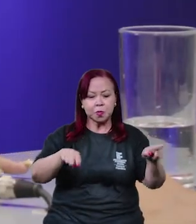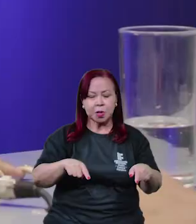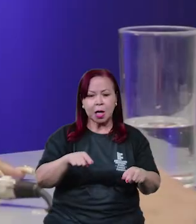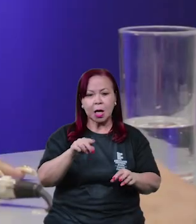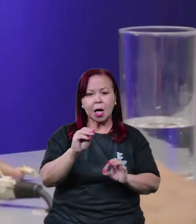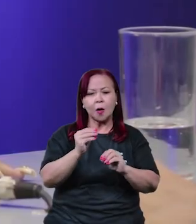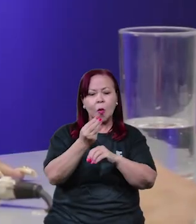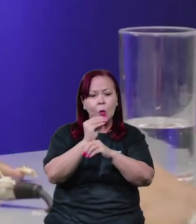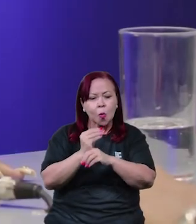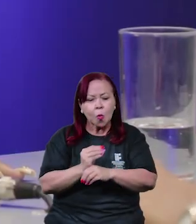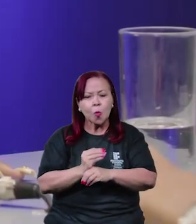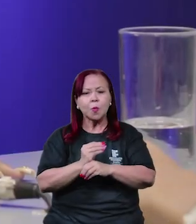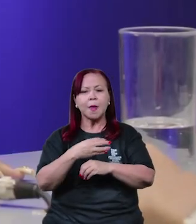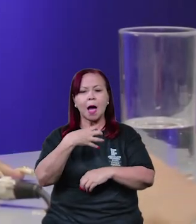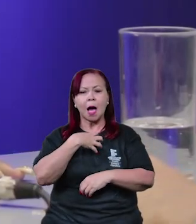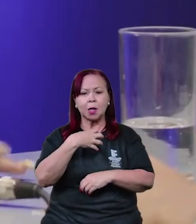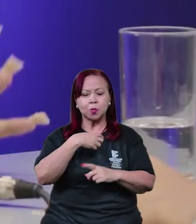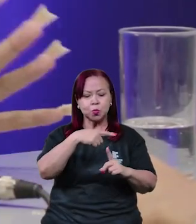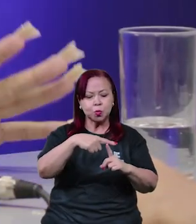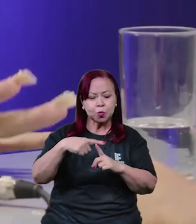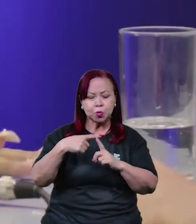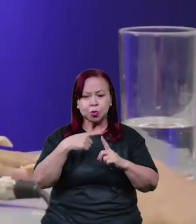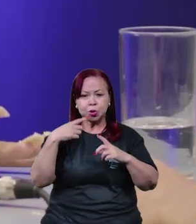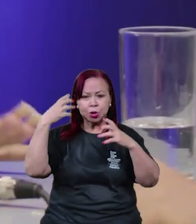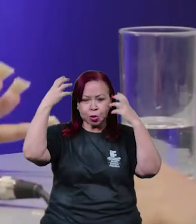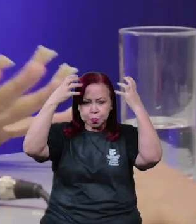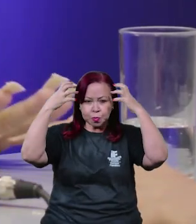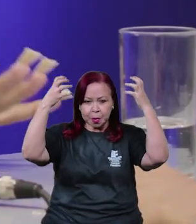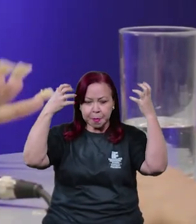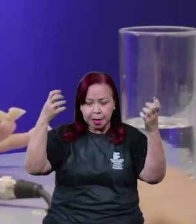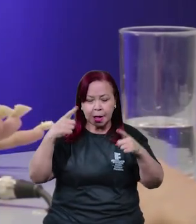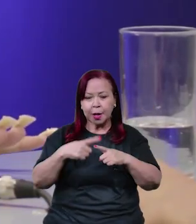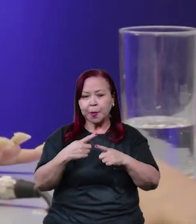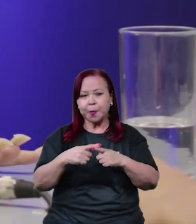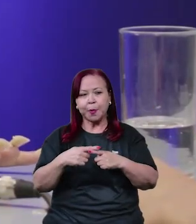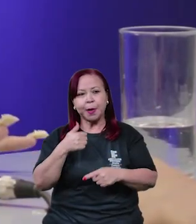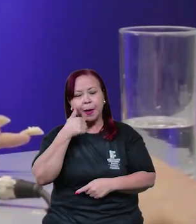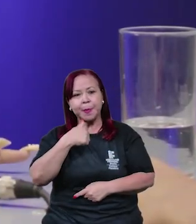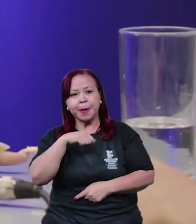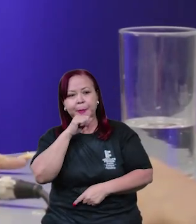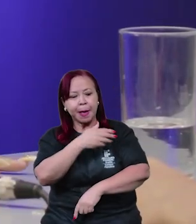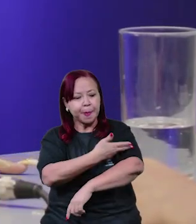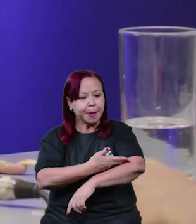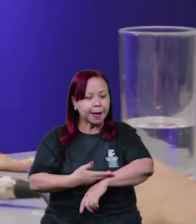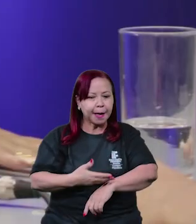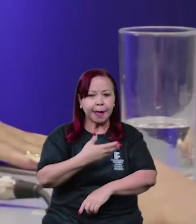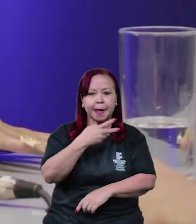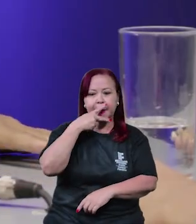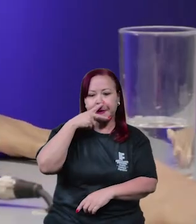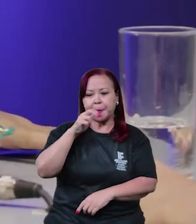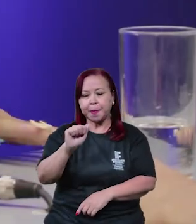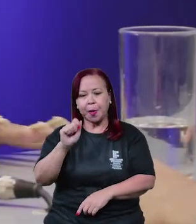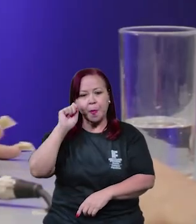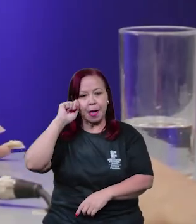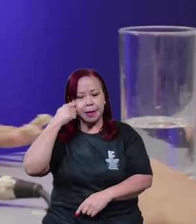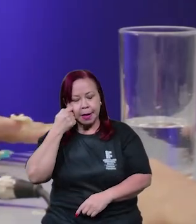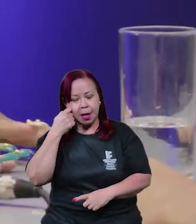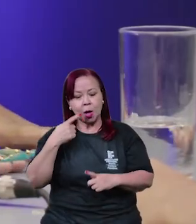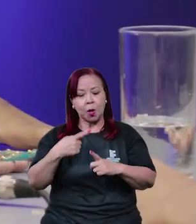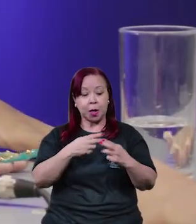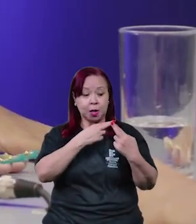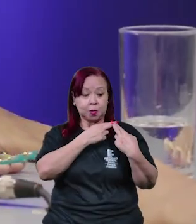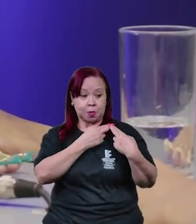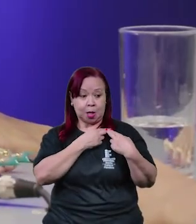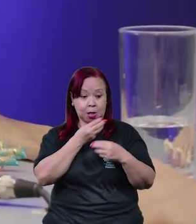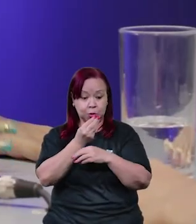cabelo, porque minha mãe era branca e o meu pai era negro. Normalmente é esse o padrão, porque a responsabilidade de cuidar do cabelo